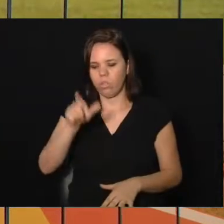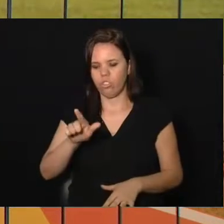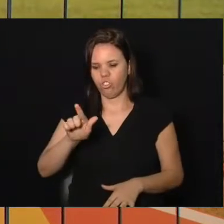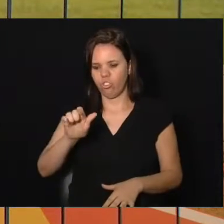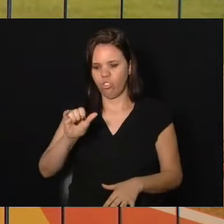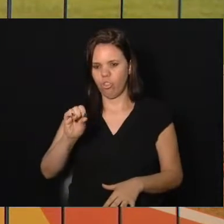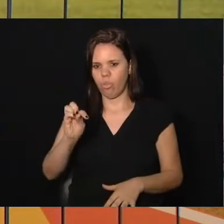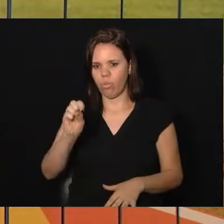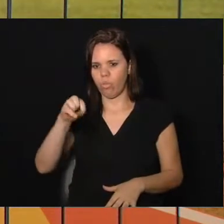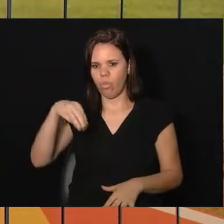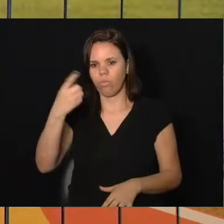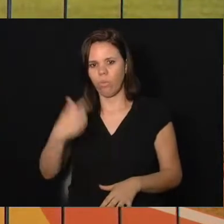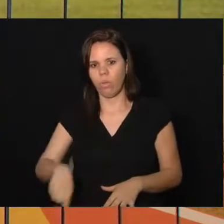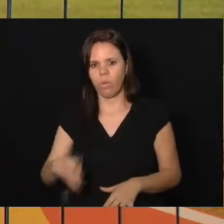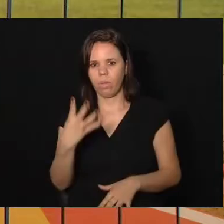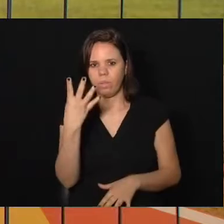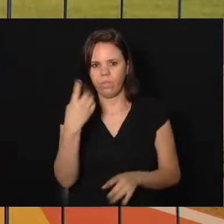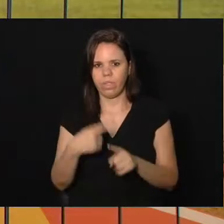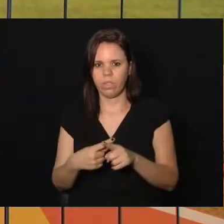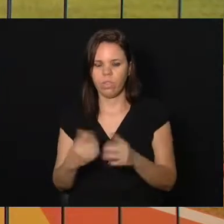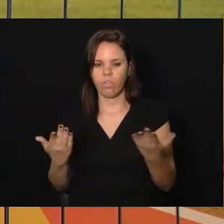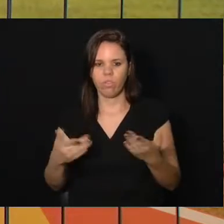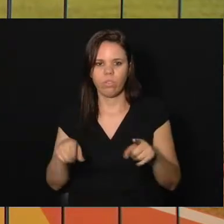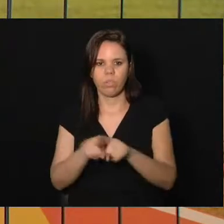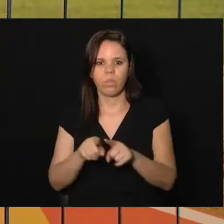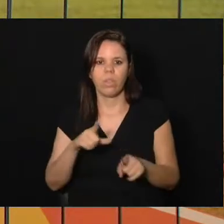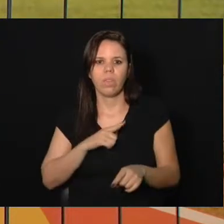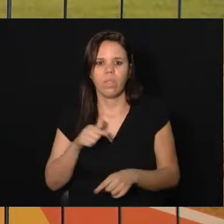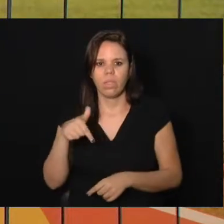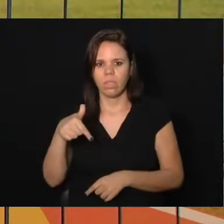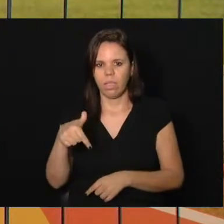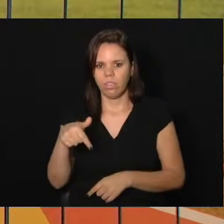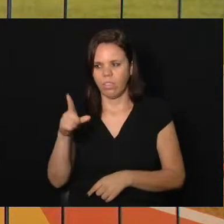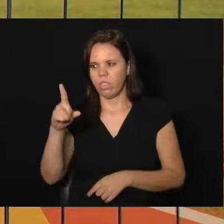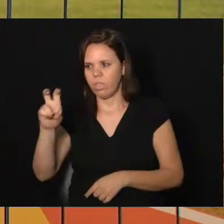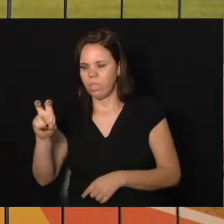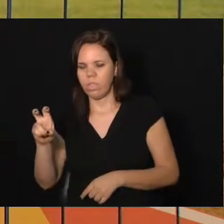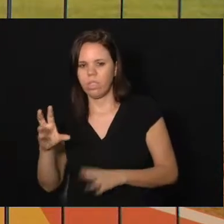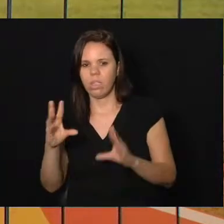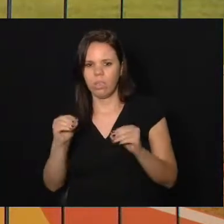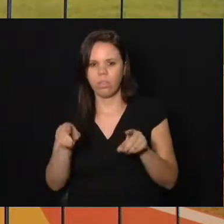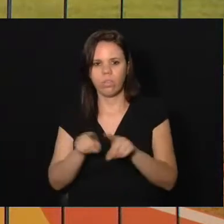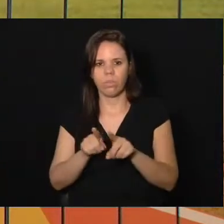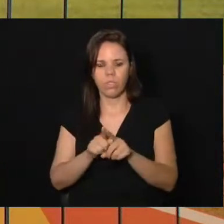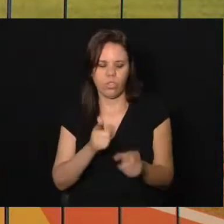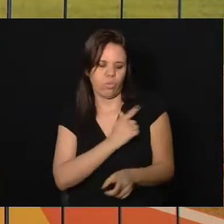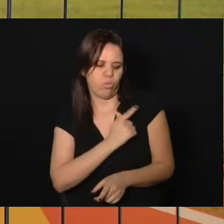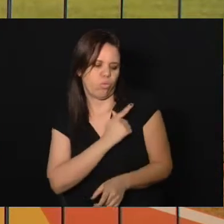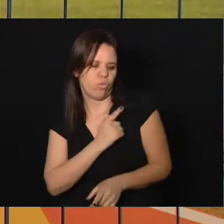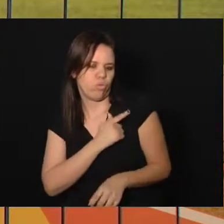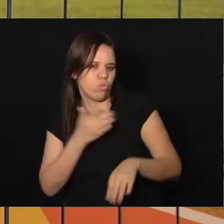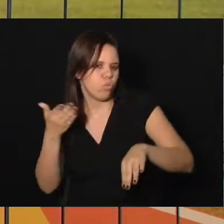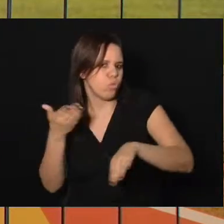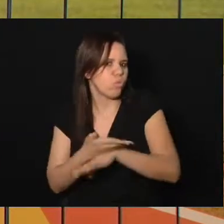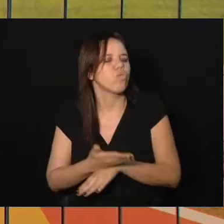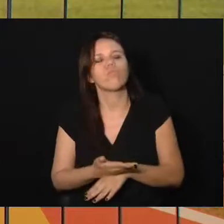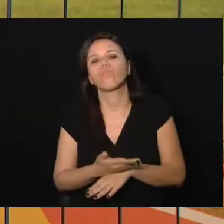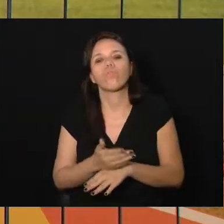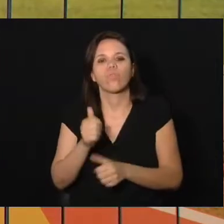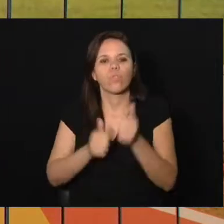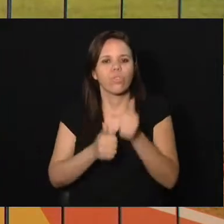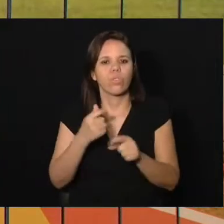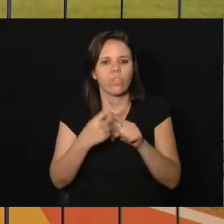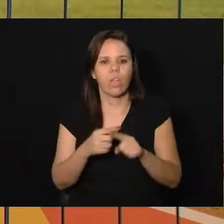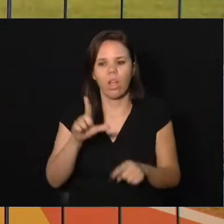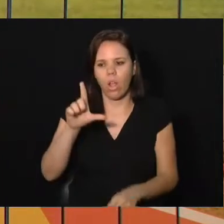4ª passagem pela Macaca. Hoje também, às 7h15 da noite, é a vez do Guarani entrar em campo diante do